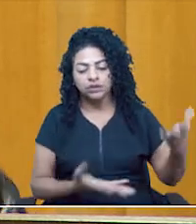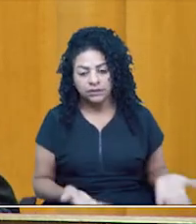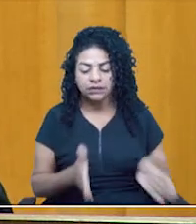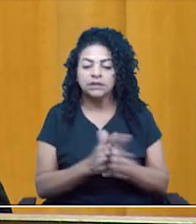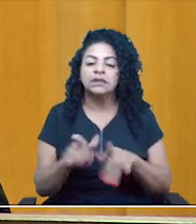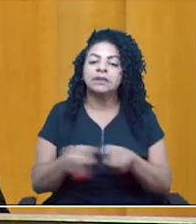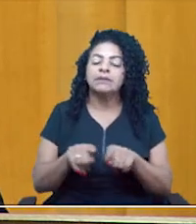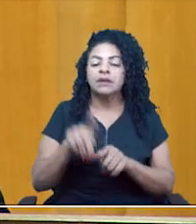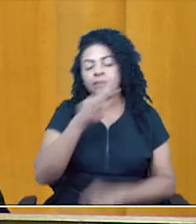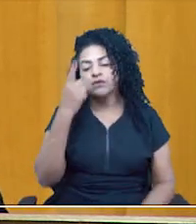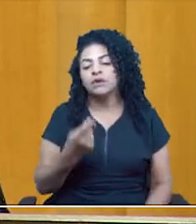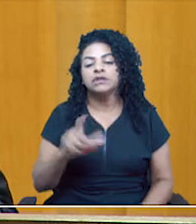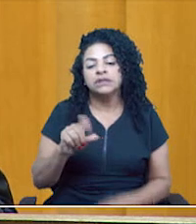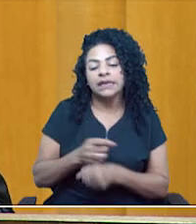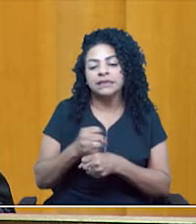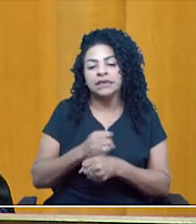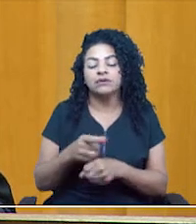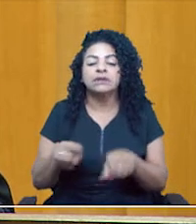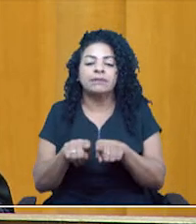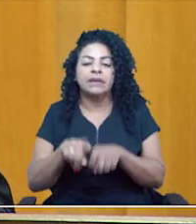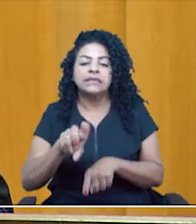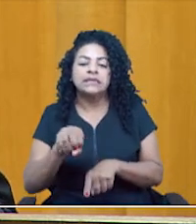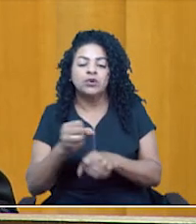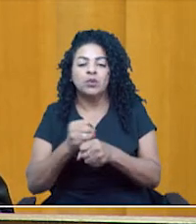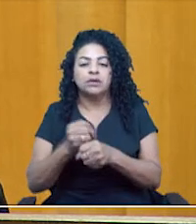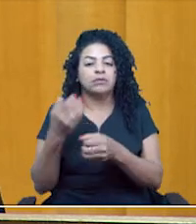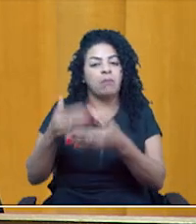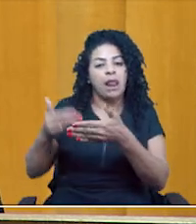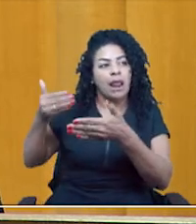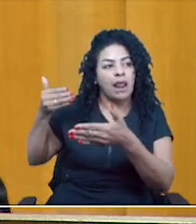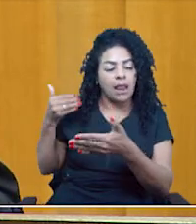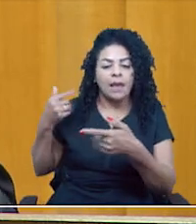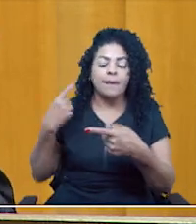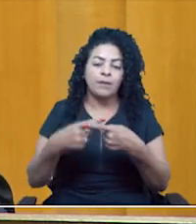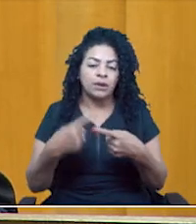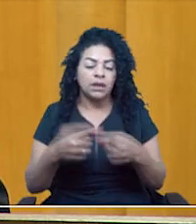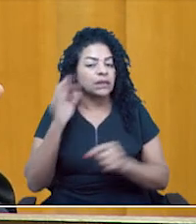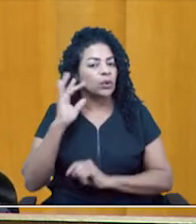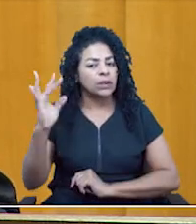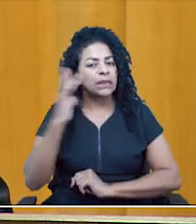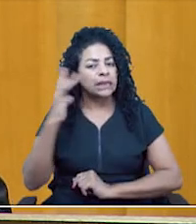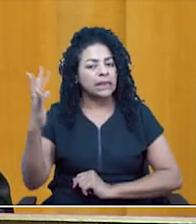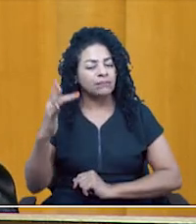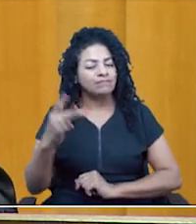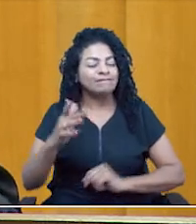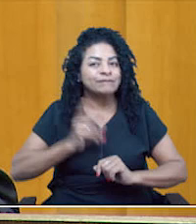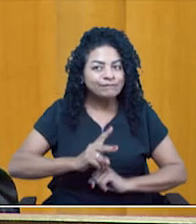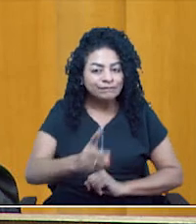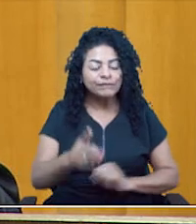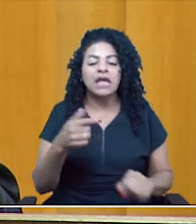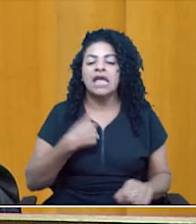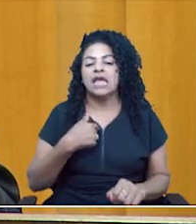anos atrás. Essas novas teorias, elas ainda estão em ebulição. Não sou eu que vou poder trazer isso para os senhores, porque eu tenho